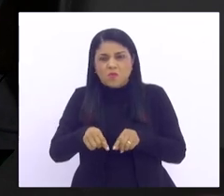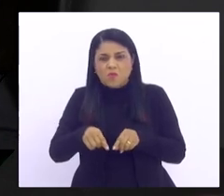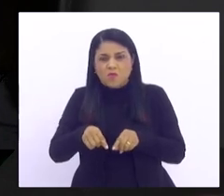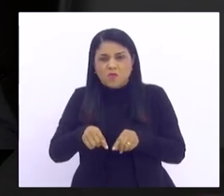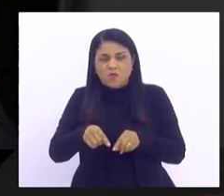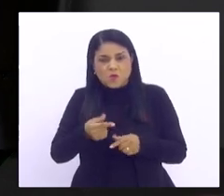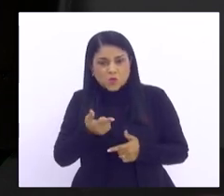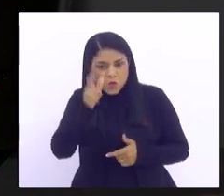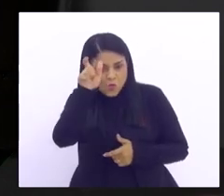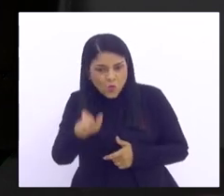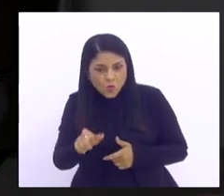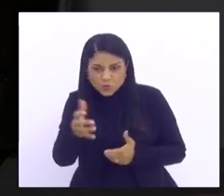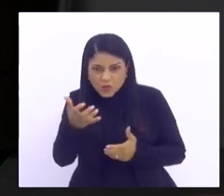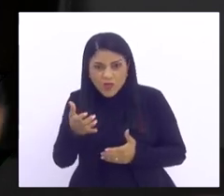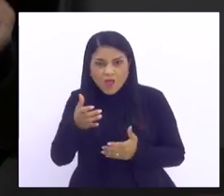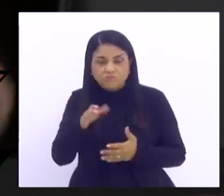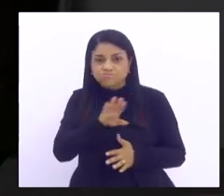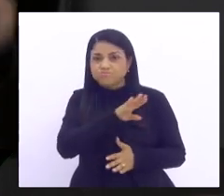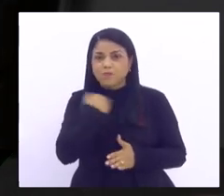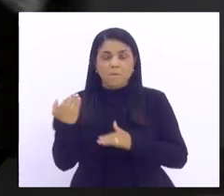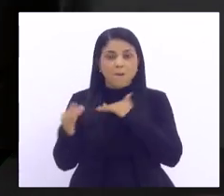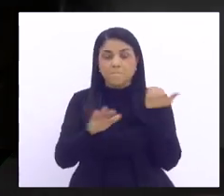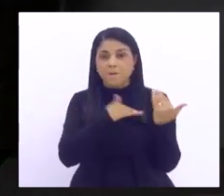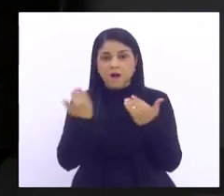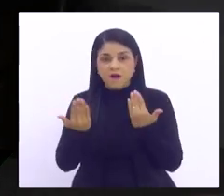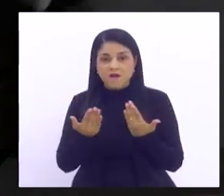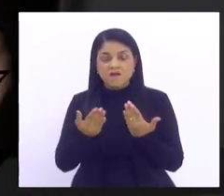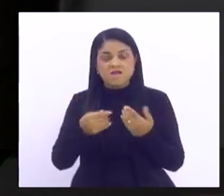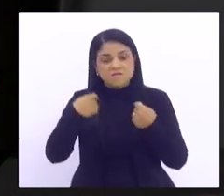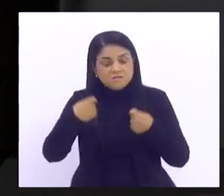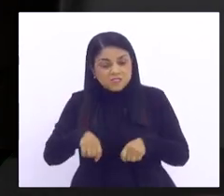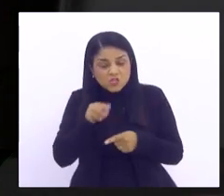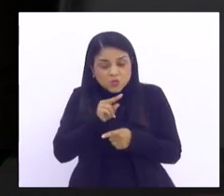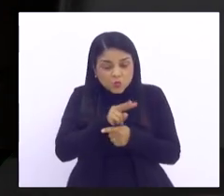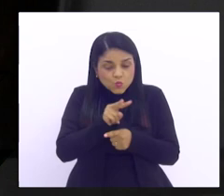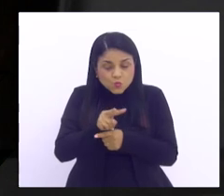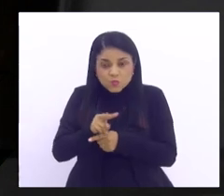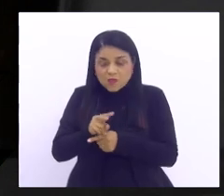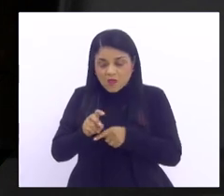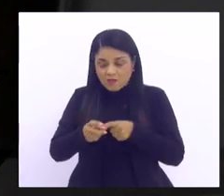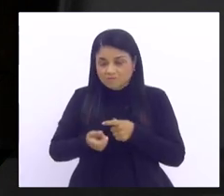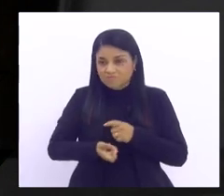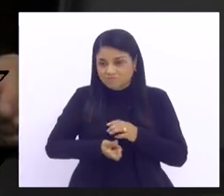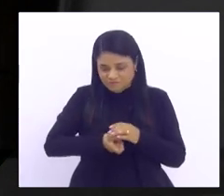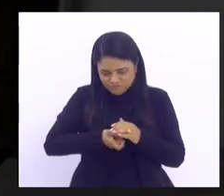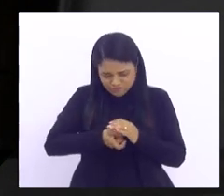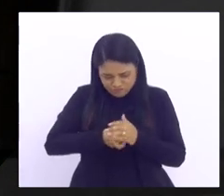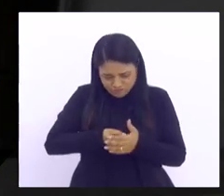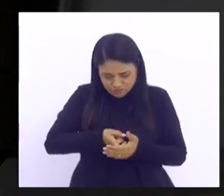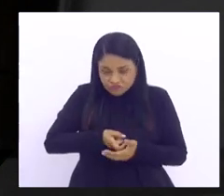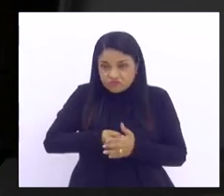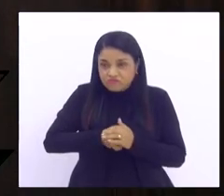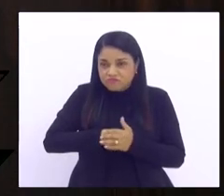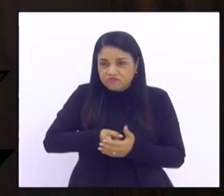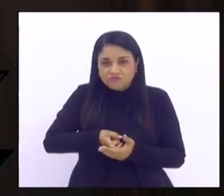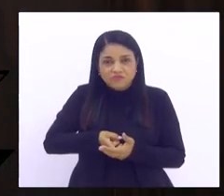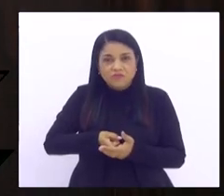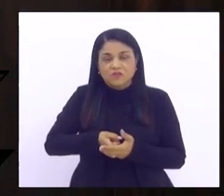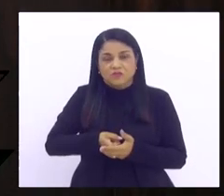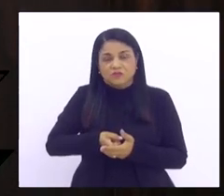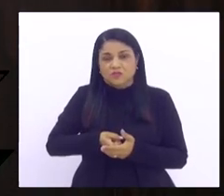outro em querer matar. Então, nós precisamos cuidar desta vida em todas as instâncias.